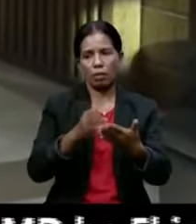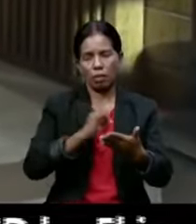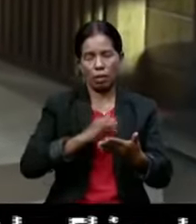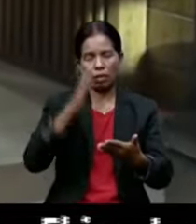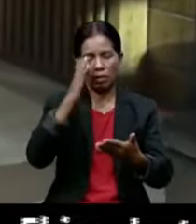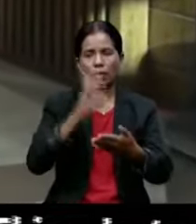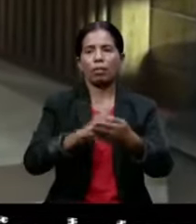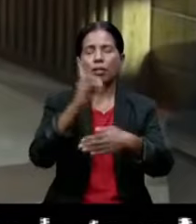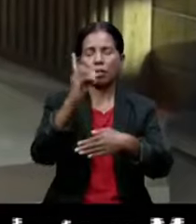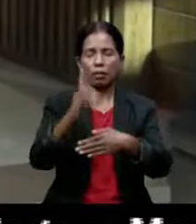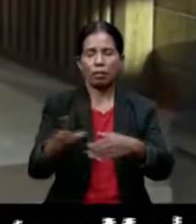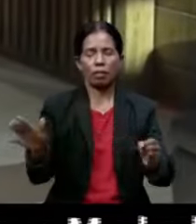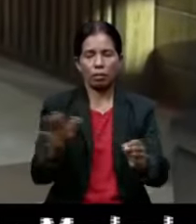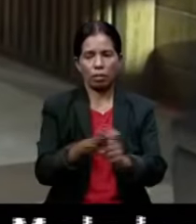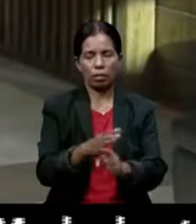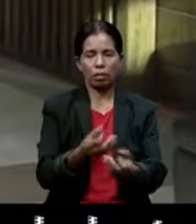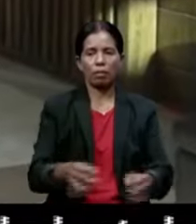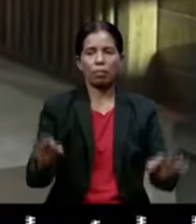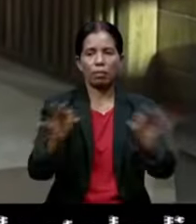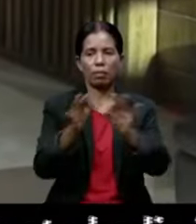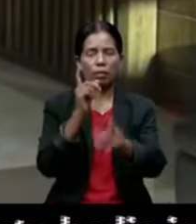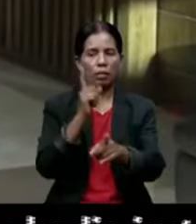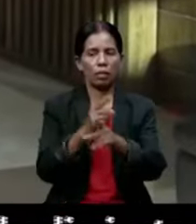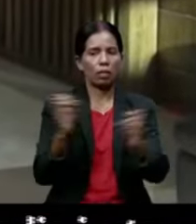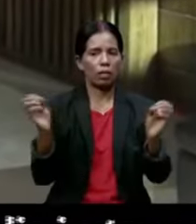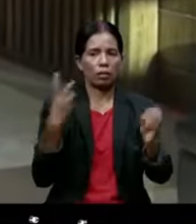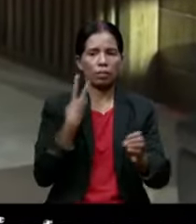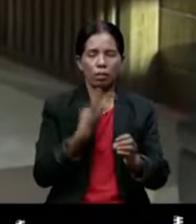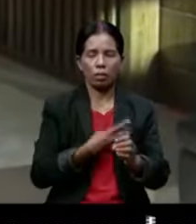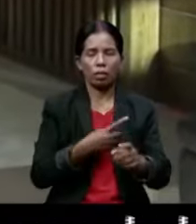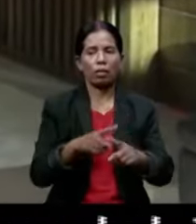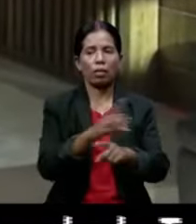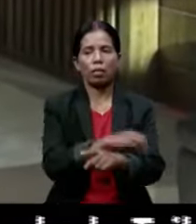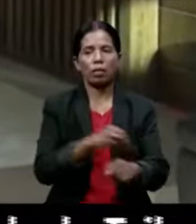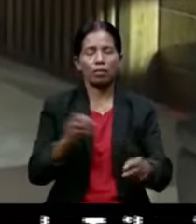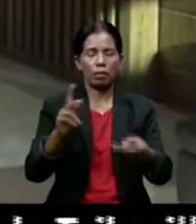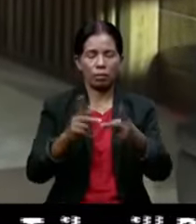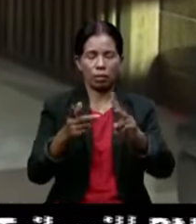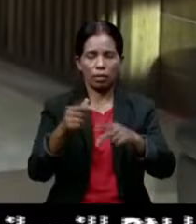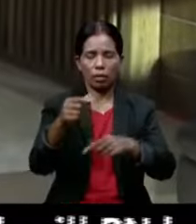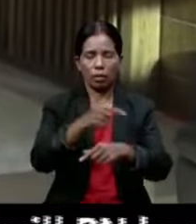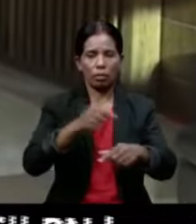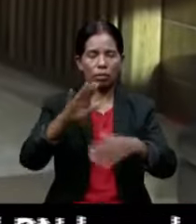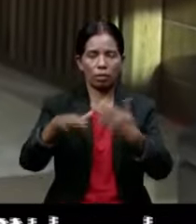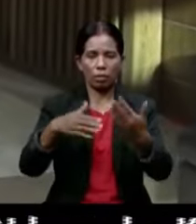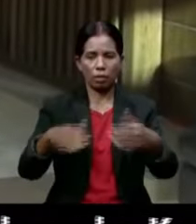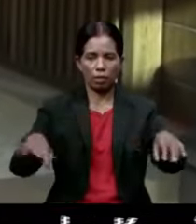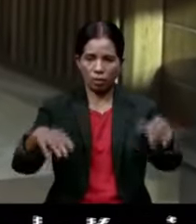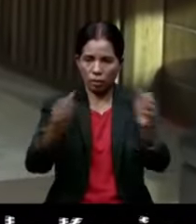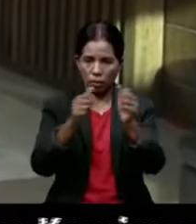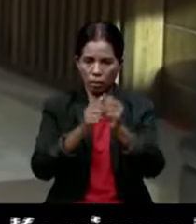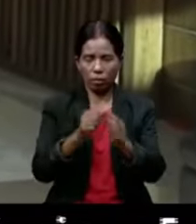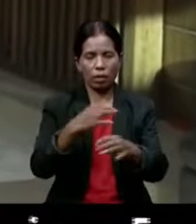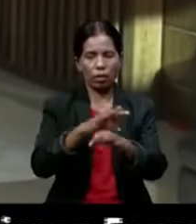ba desenvolvimento sustentável, importante tebes laos deit ba ita, mai bemos ba parceiro global Sir atu serviço hamuto ho di